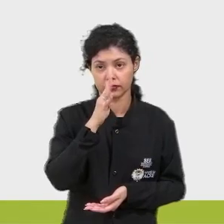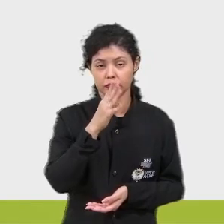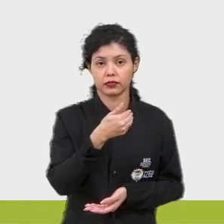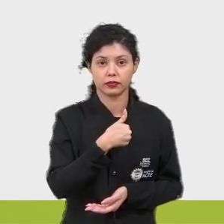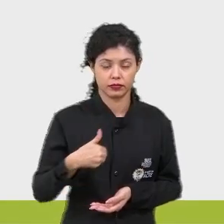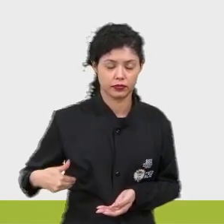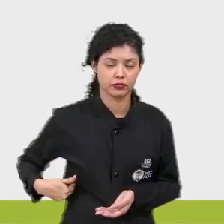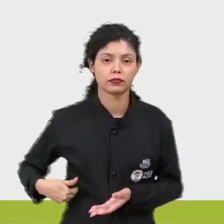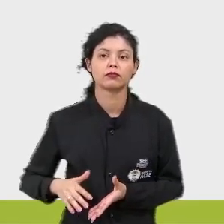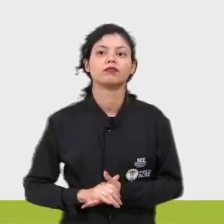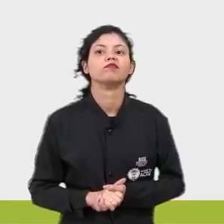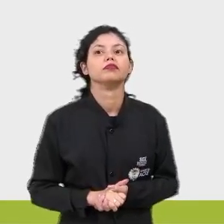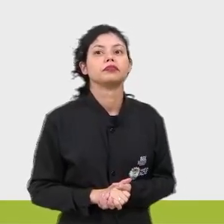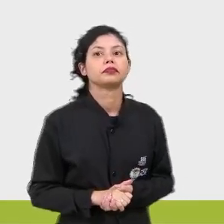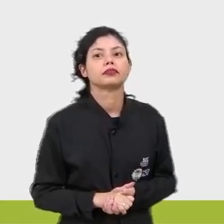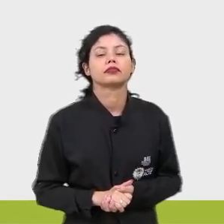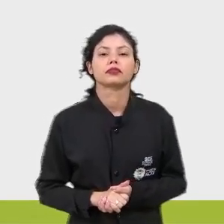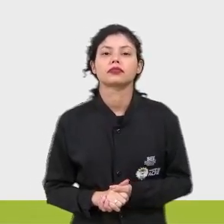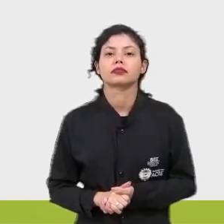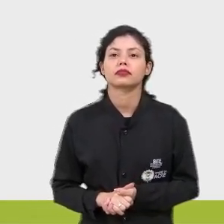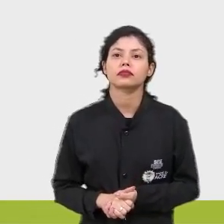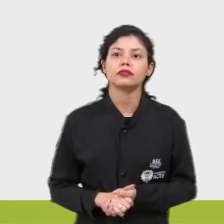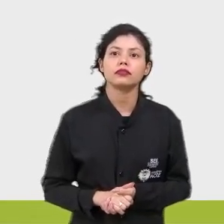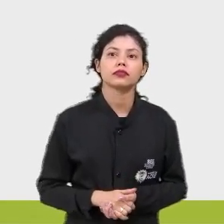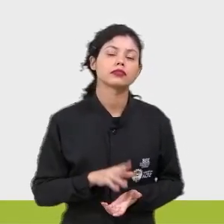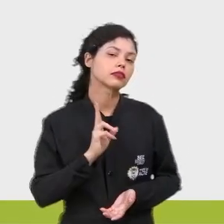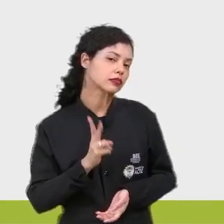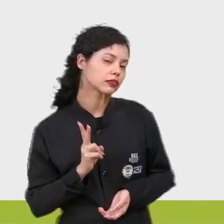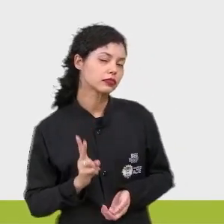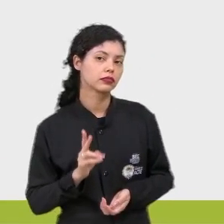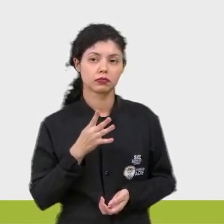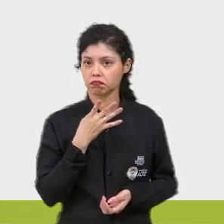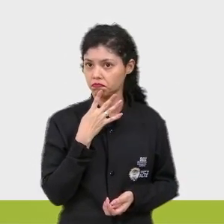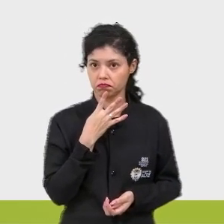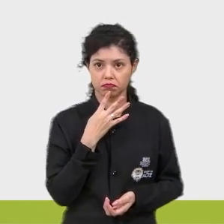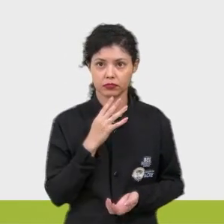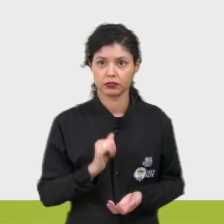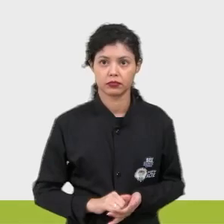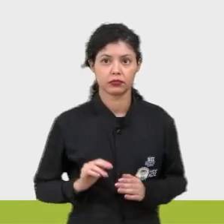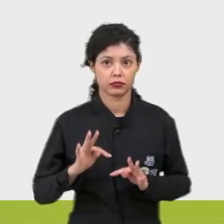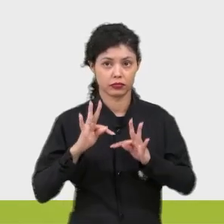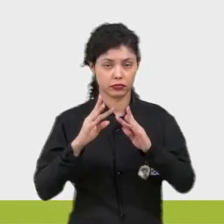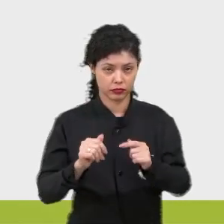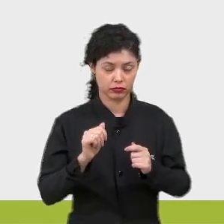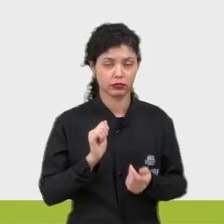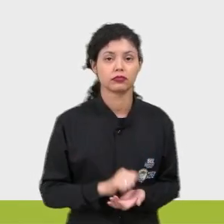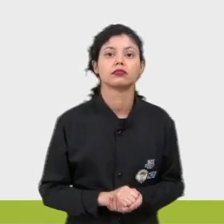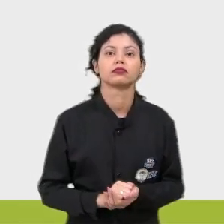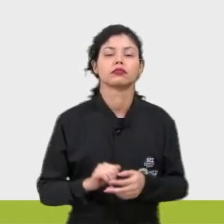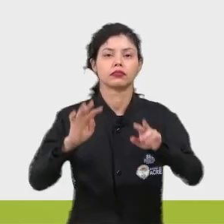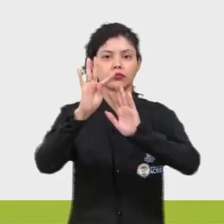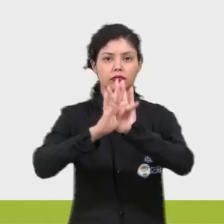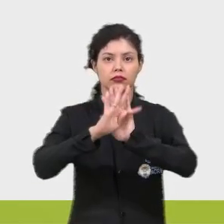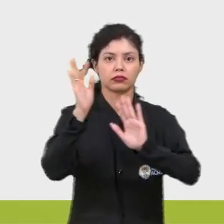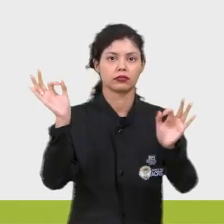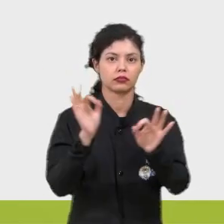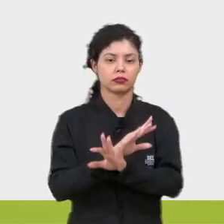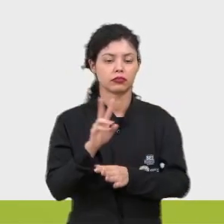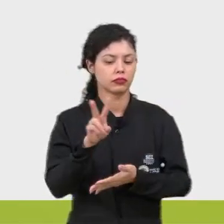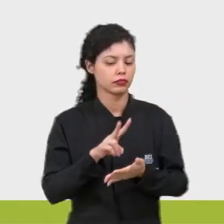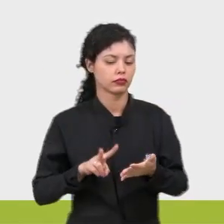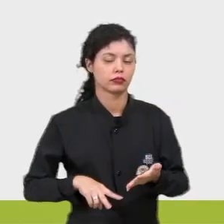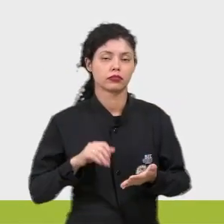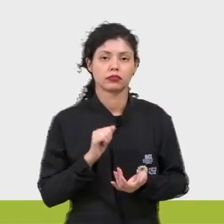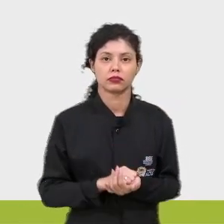e público. Pessoal, mesmo que você não conheça todos os elementos desse texto que nós acabamos de